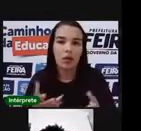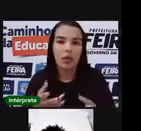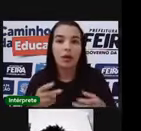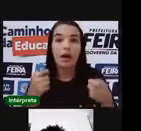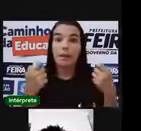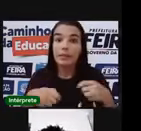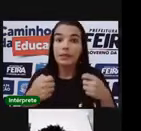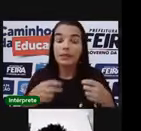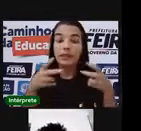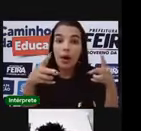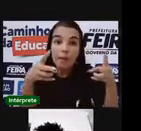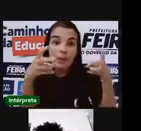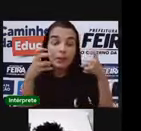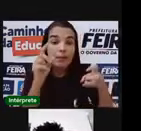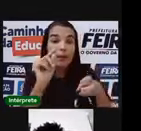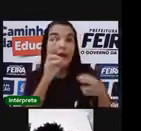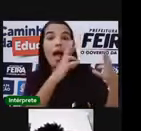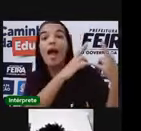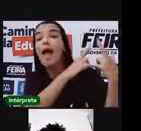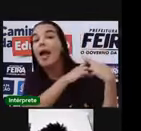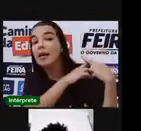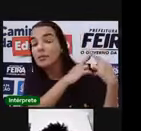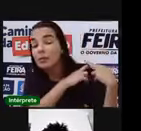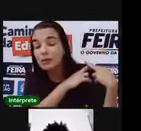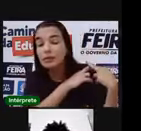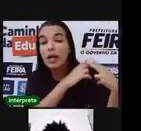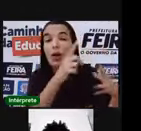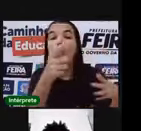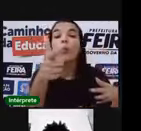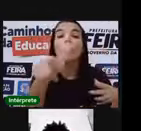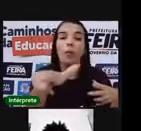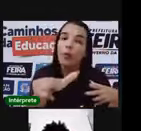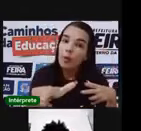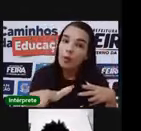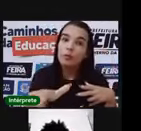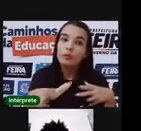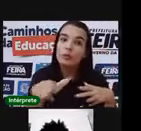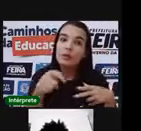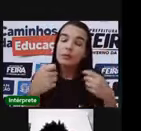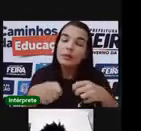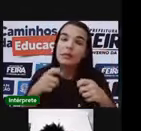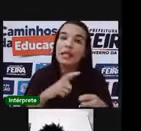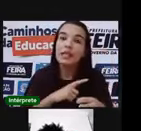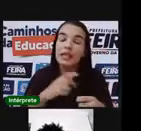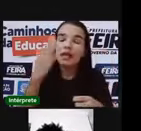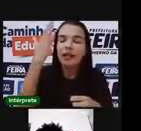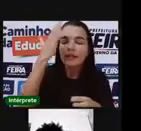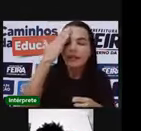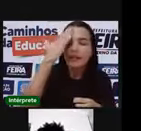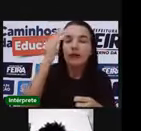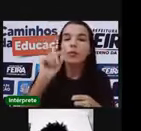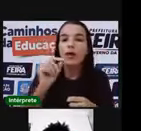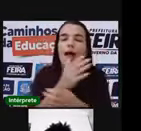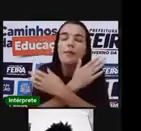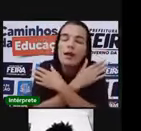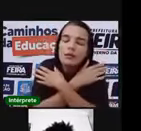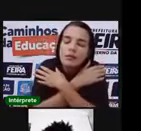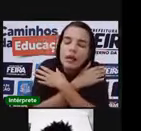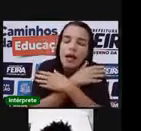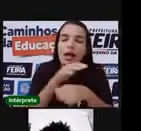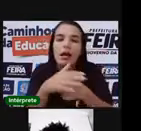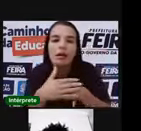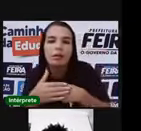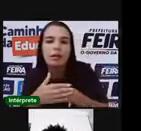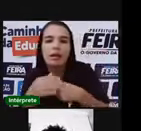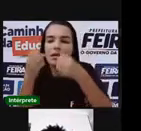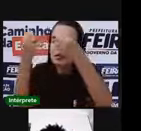nossa responsabilidade com o outro. Olha aí a nossa responsabilidade de abraçar, não é? De acolher, de dizer como